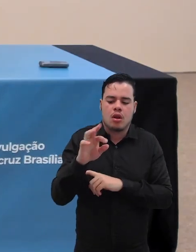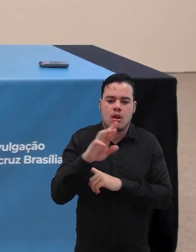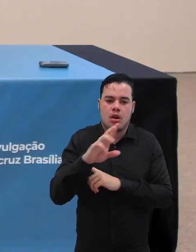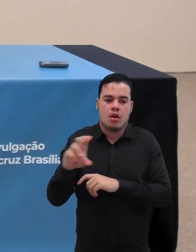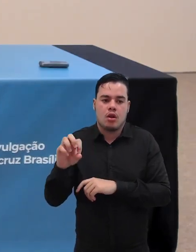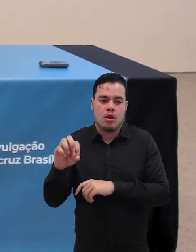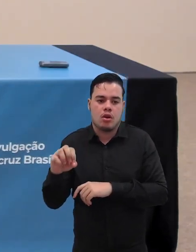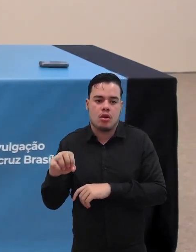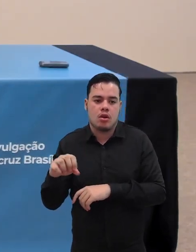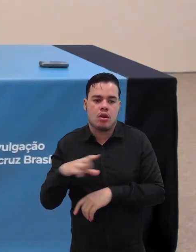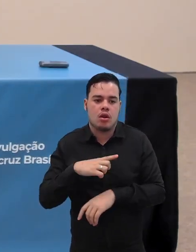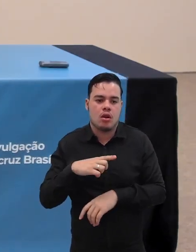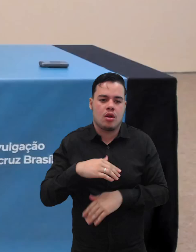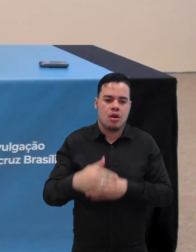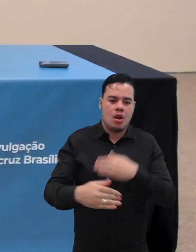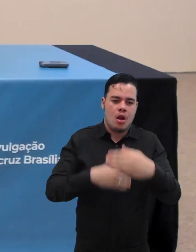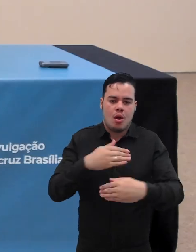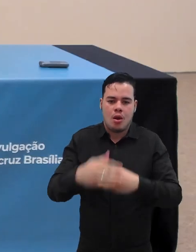ido, que ela tem que